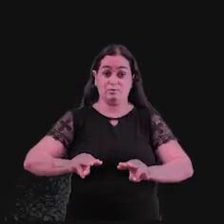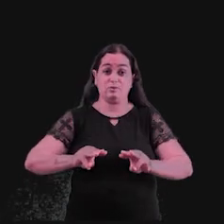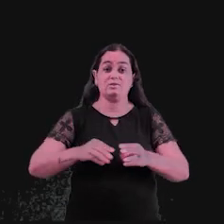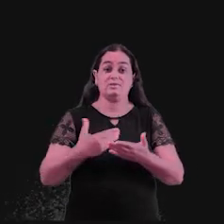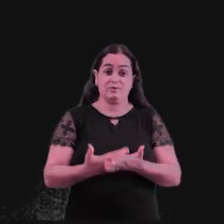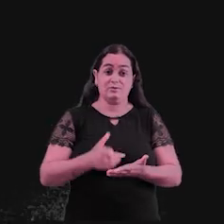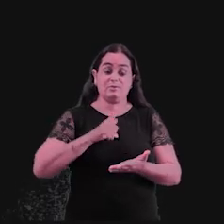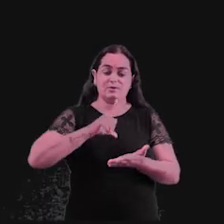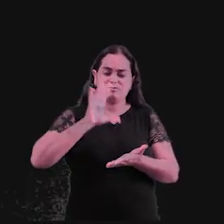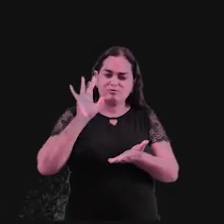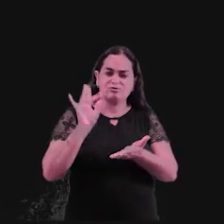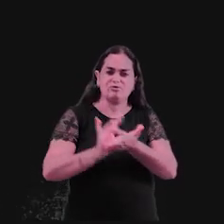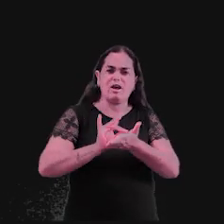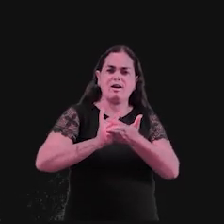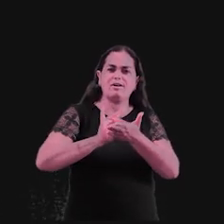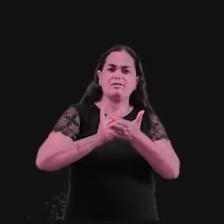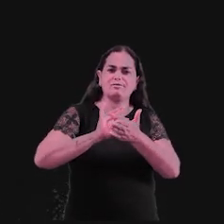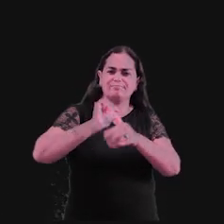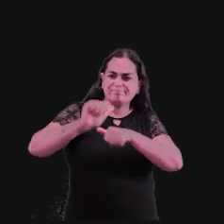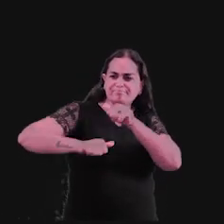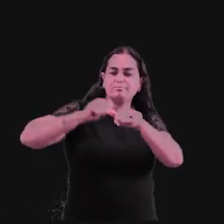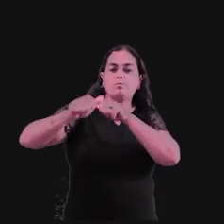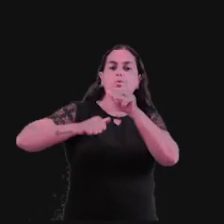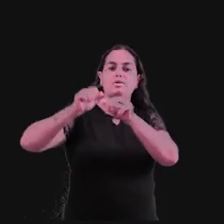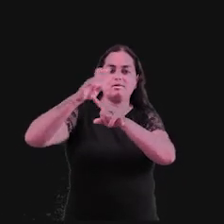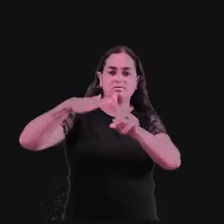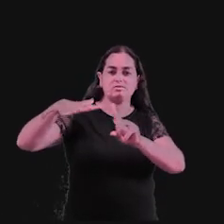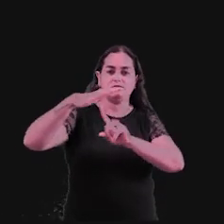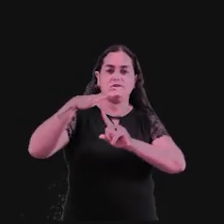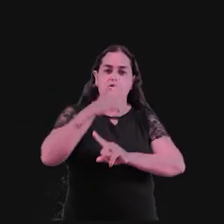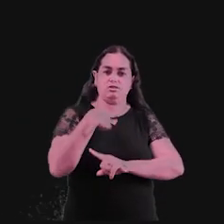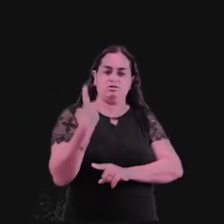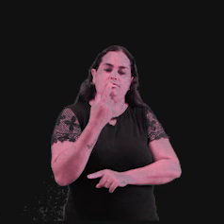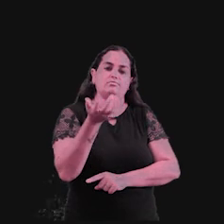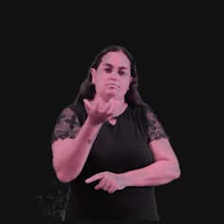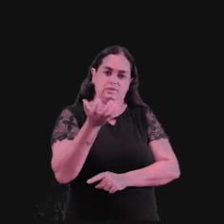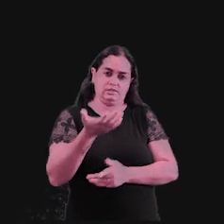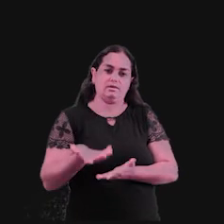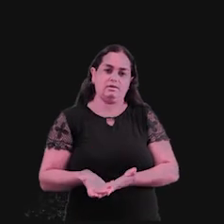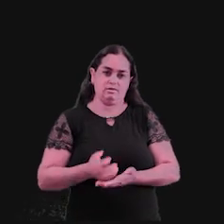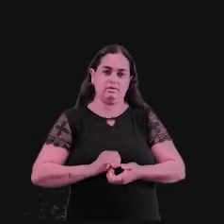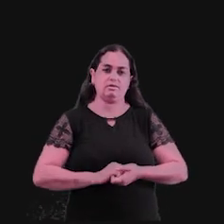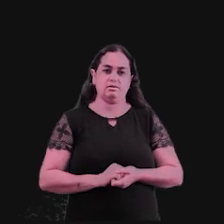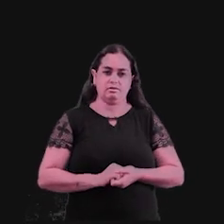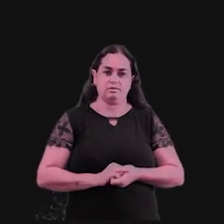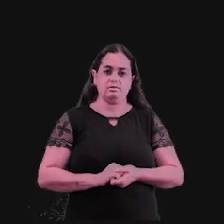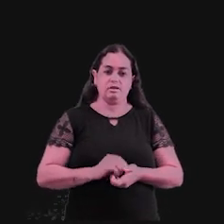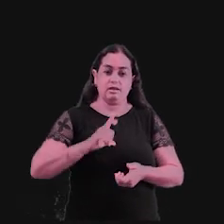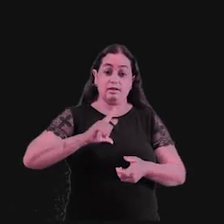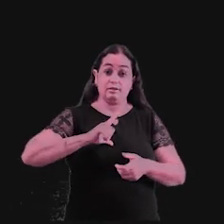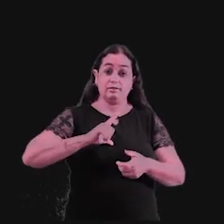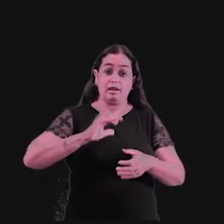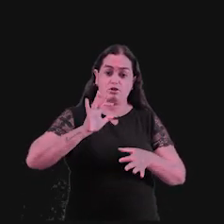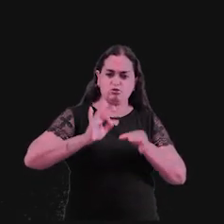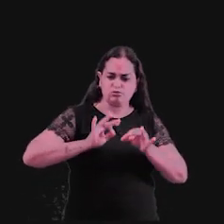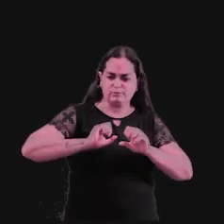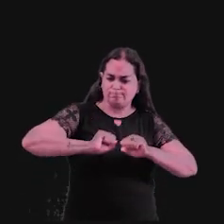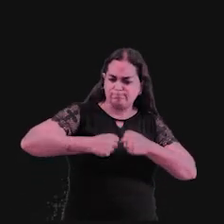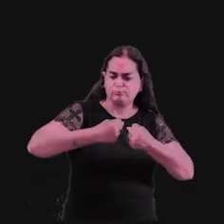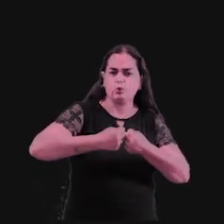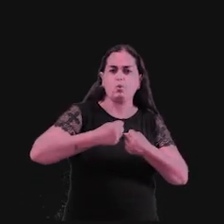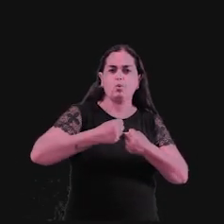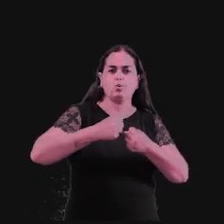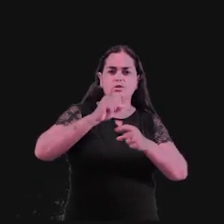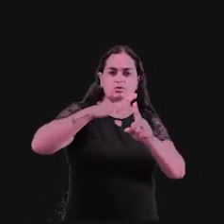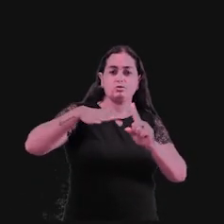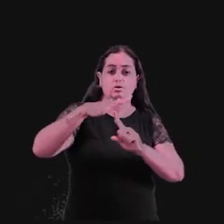a transformação social que a gente tanto almeja, com muita justiça social, e que a gente tenha